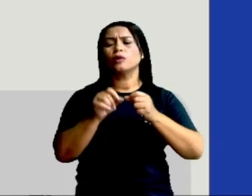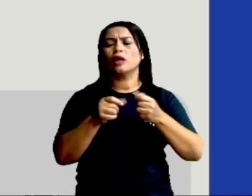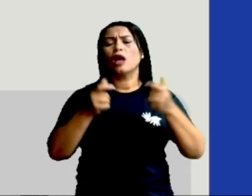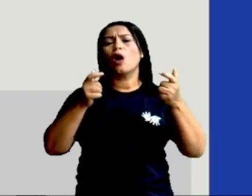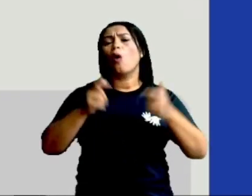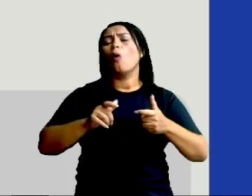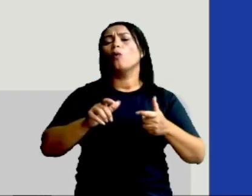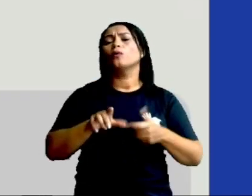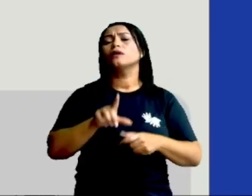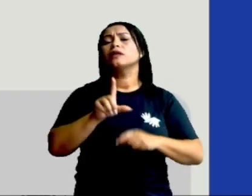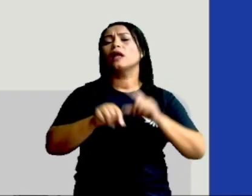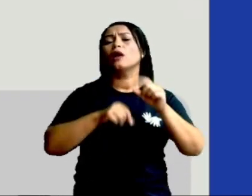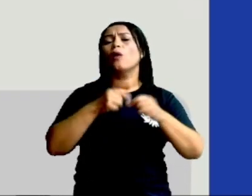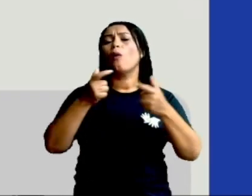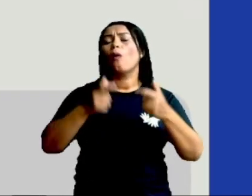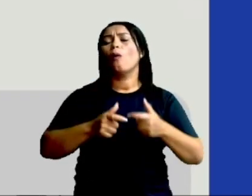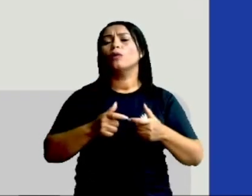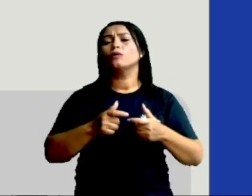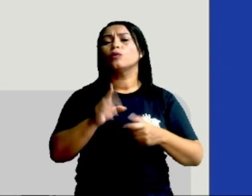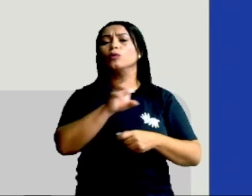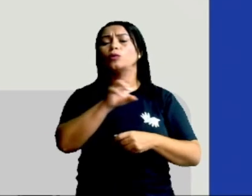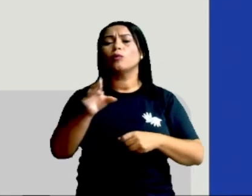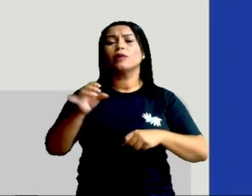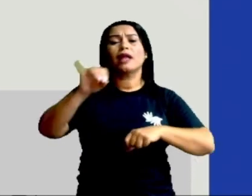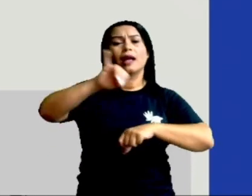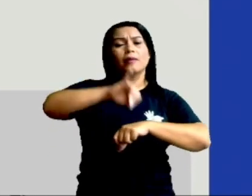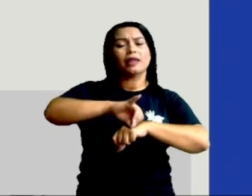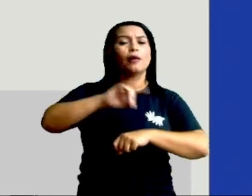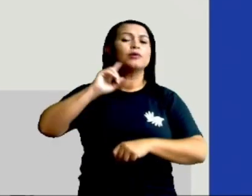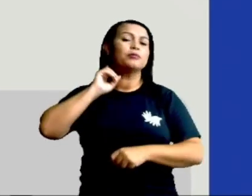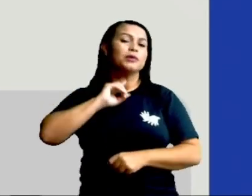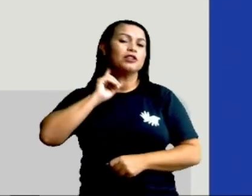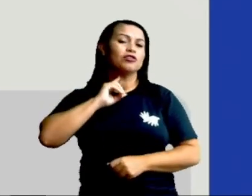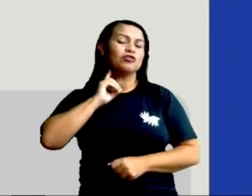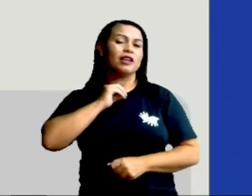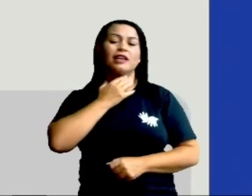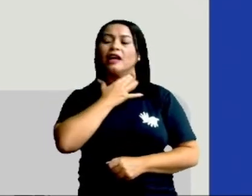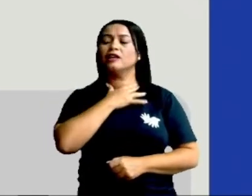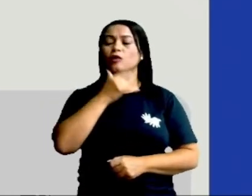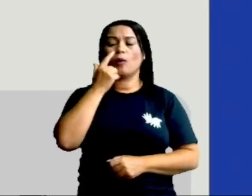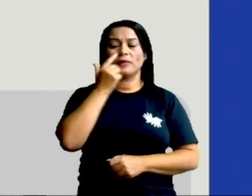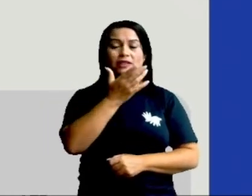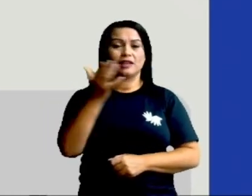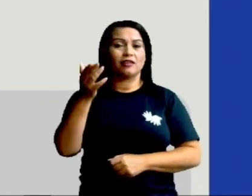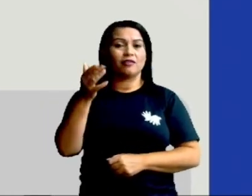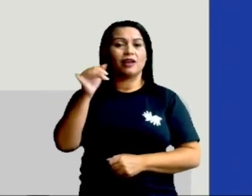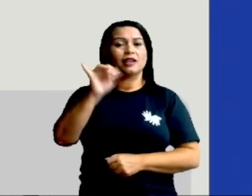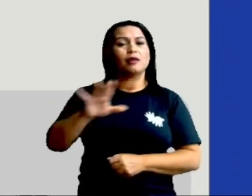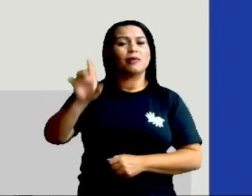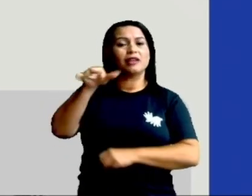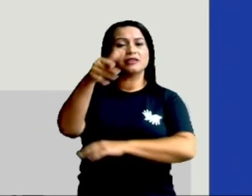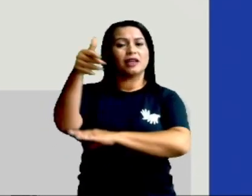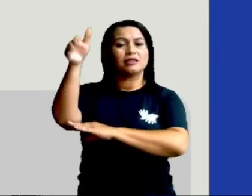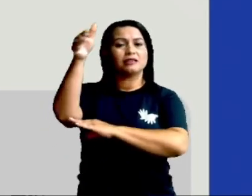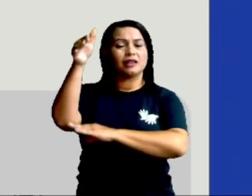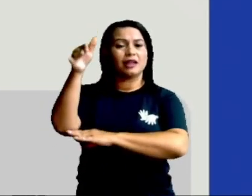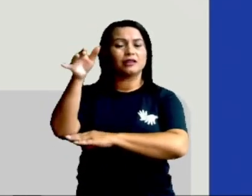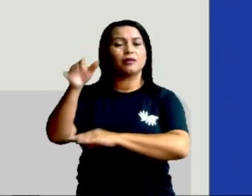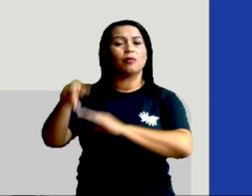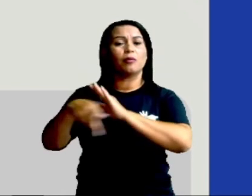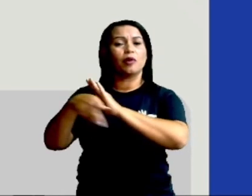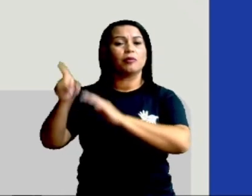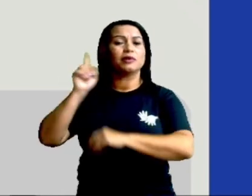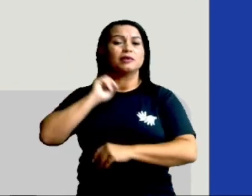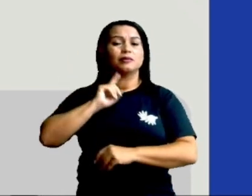assim em qual alternativa está o nome da capital do Estado de Minas Gerais aí ao lado essa imagem é a bandeira do Estado